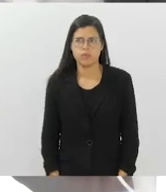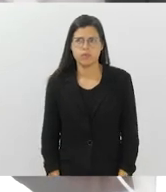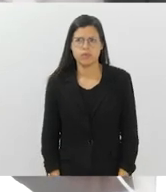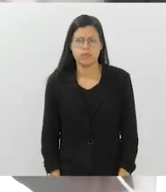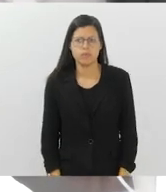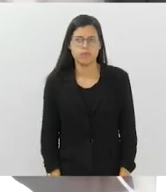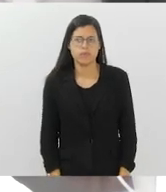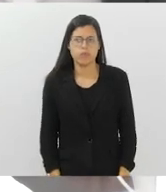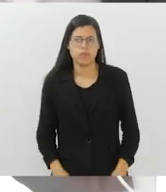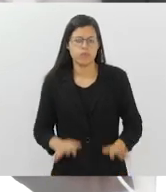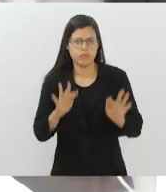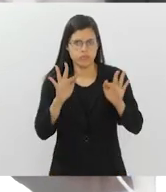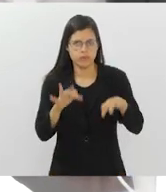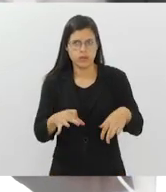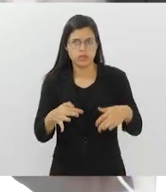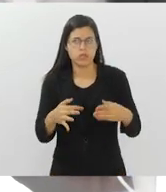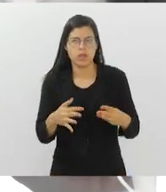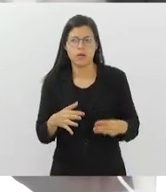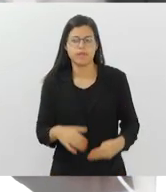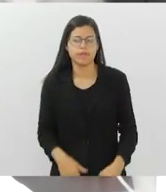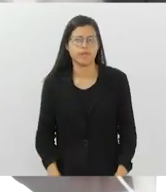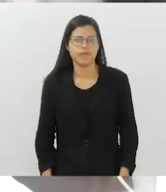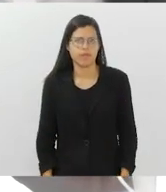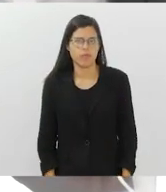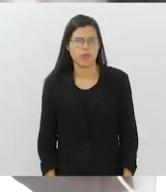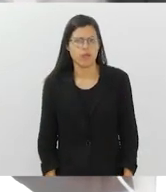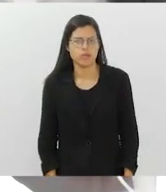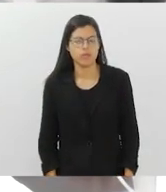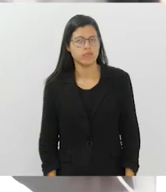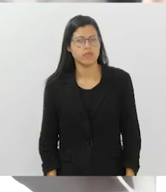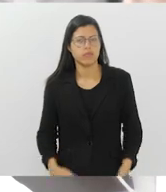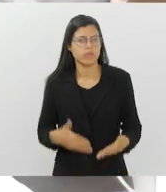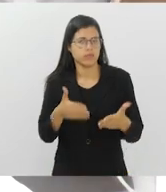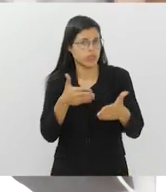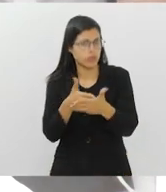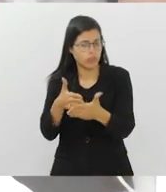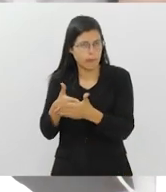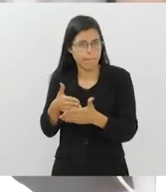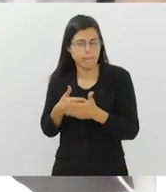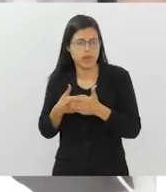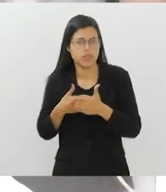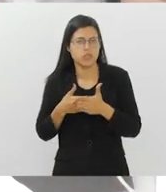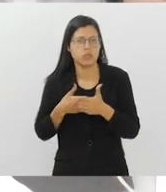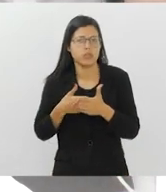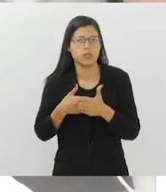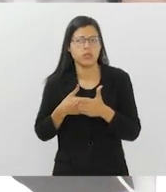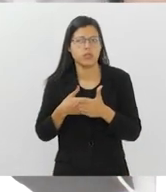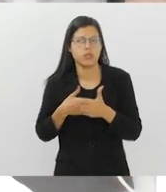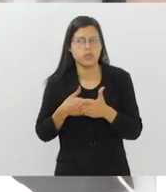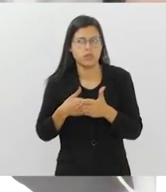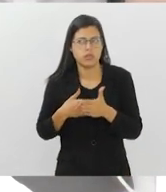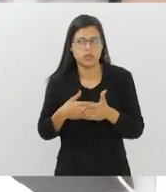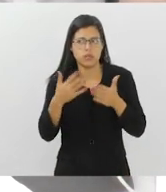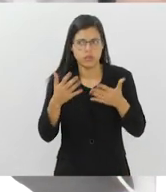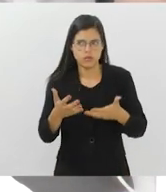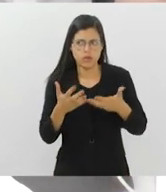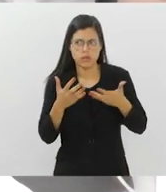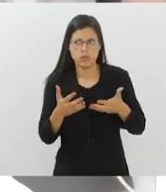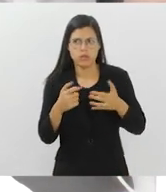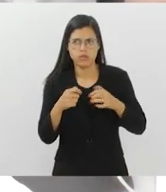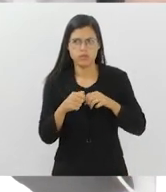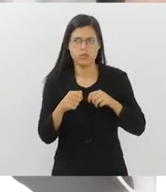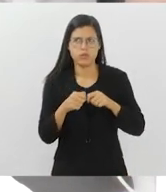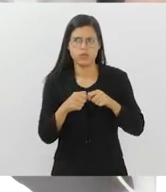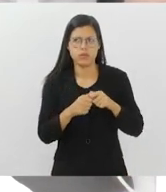terminar. Isso não impede, veja só, não impede, e é neste sentido que quero fazer